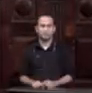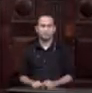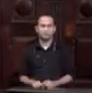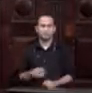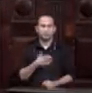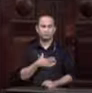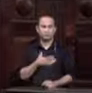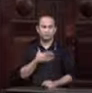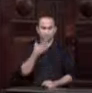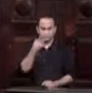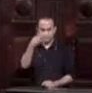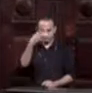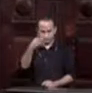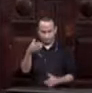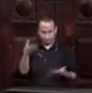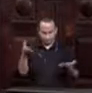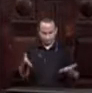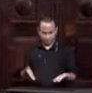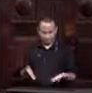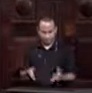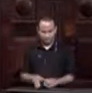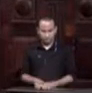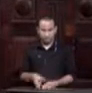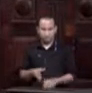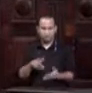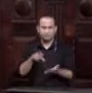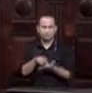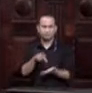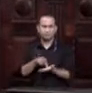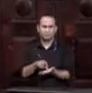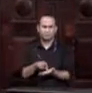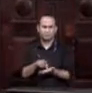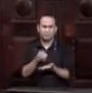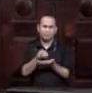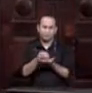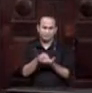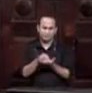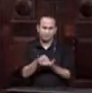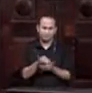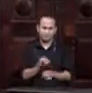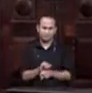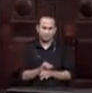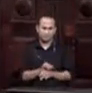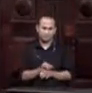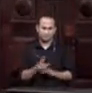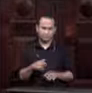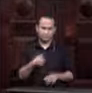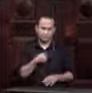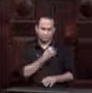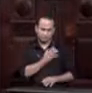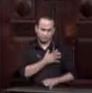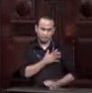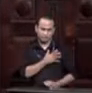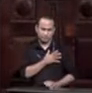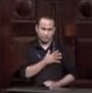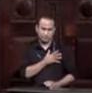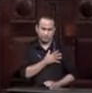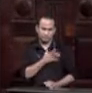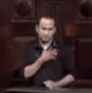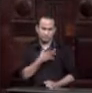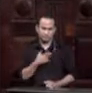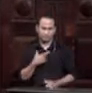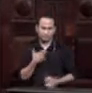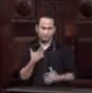de reafirmar aqui que, na verdade, a gente é favorável a esse projeto, mas com dor no coração. Favorável,